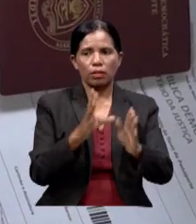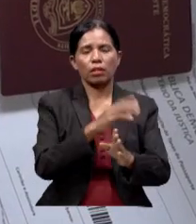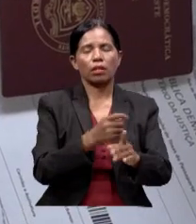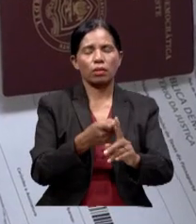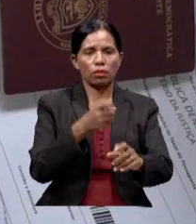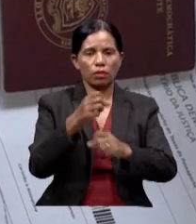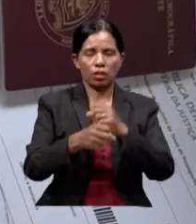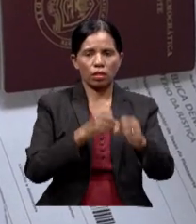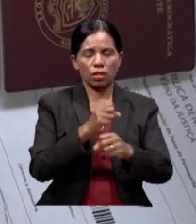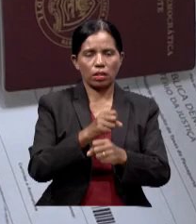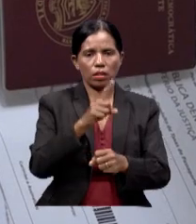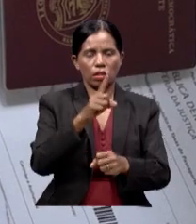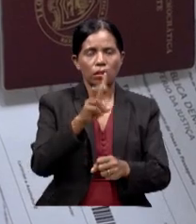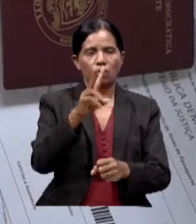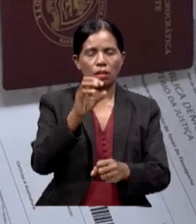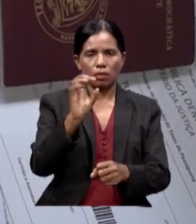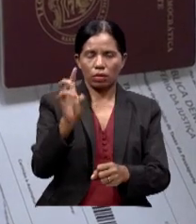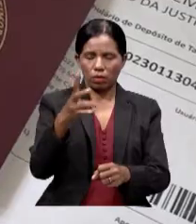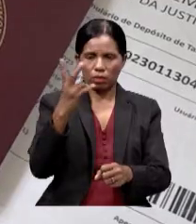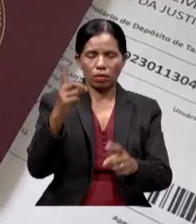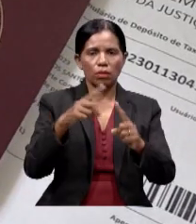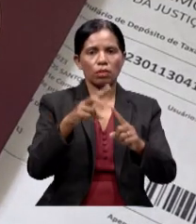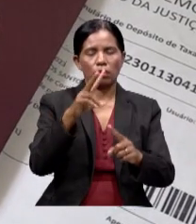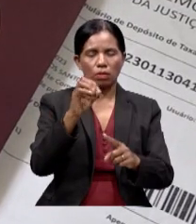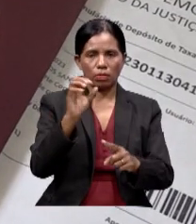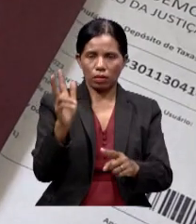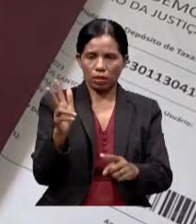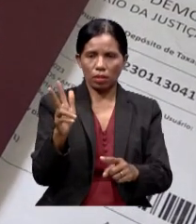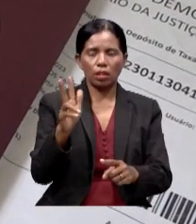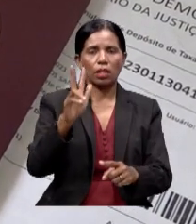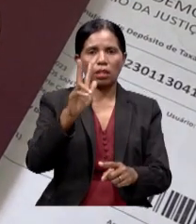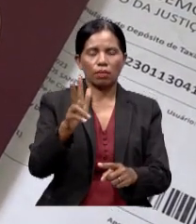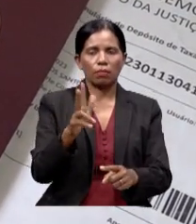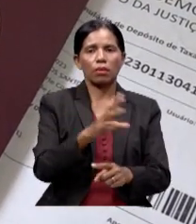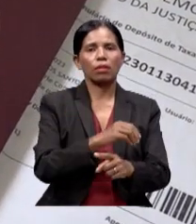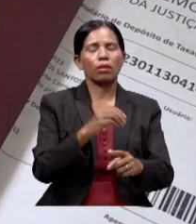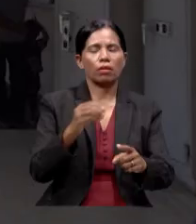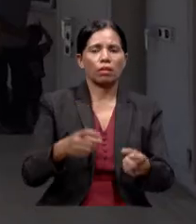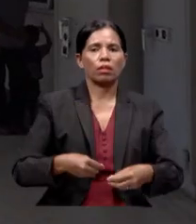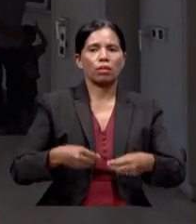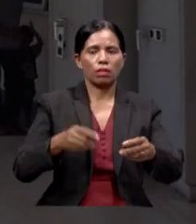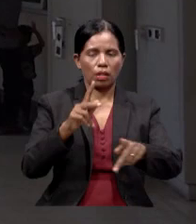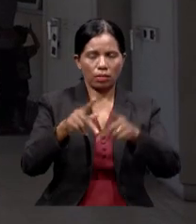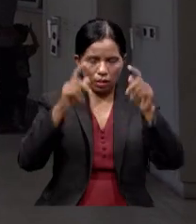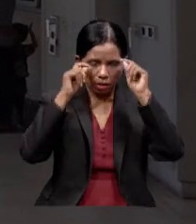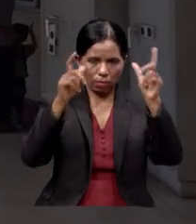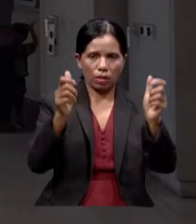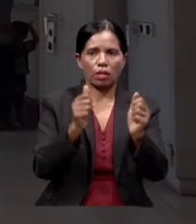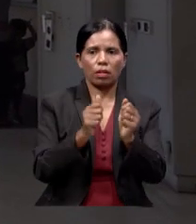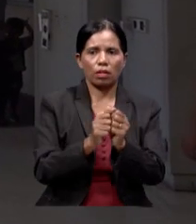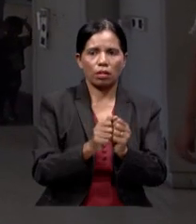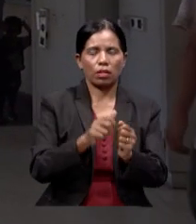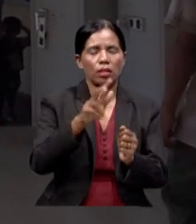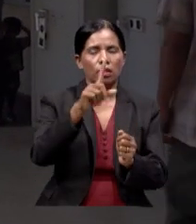husi tina rihun rua sanur resin hitu to tina rihun rua ronur resin tolu fosai ona caderneta passaporte batimoroan hamutuk